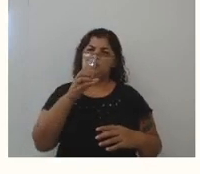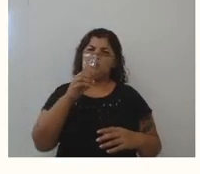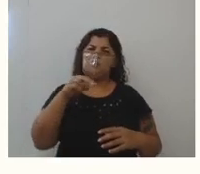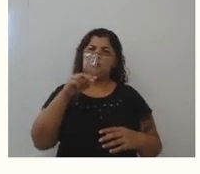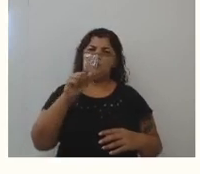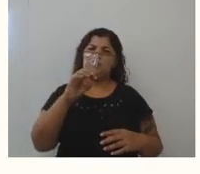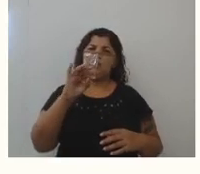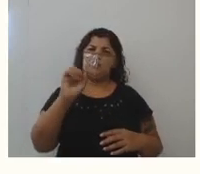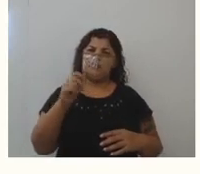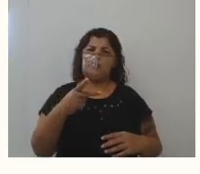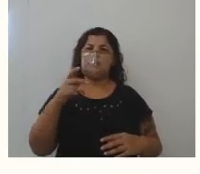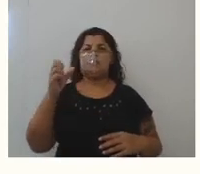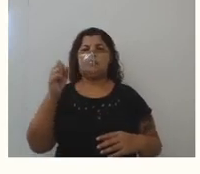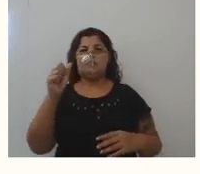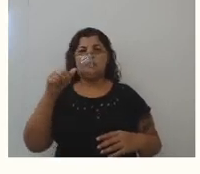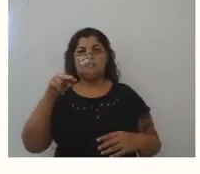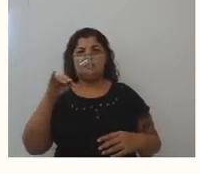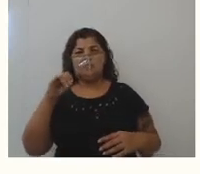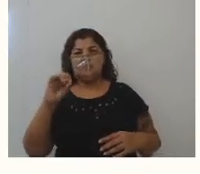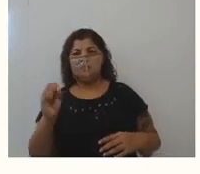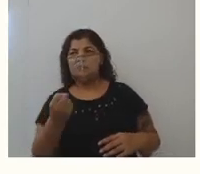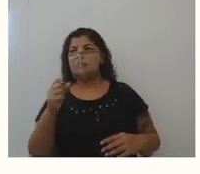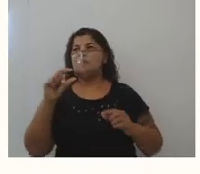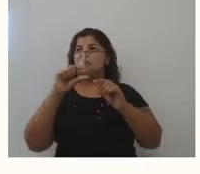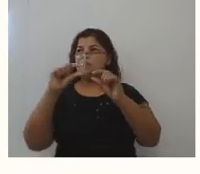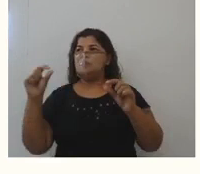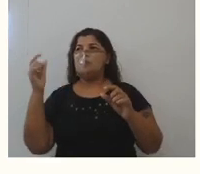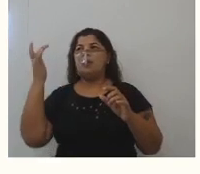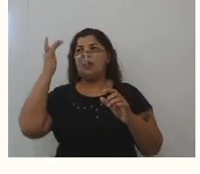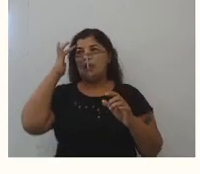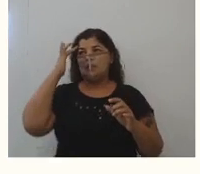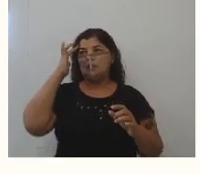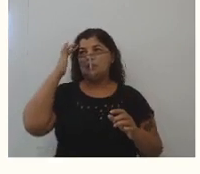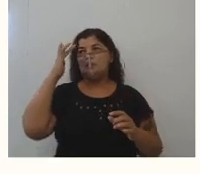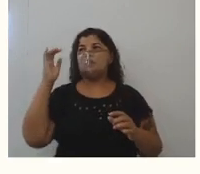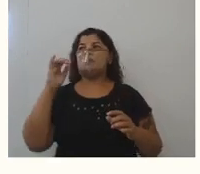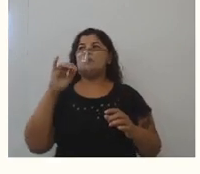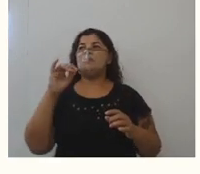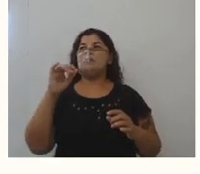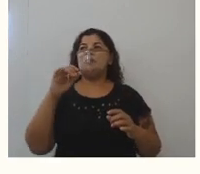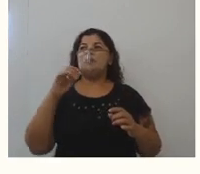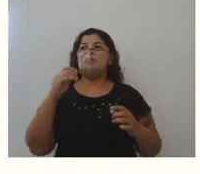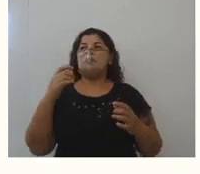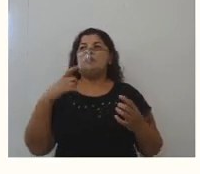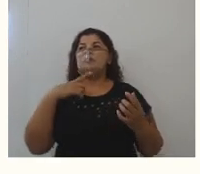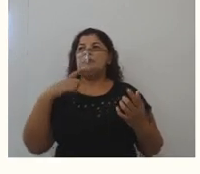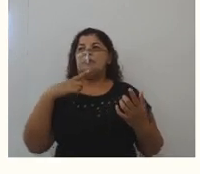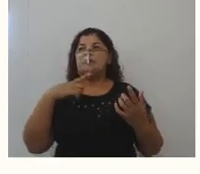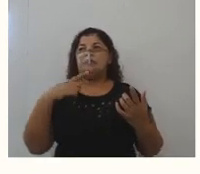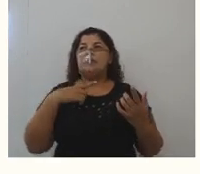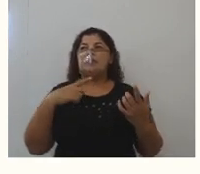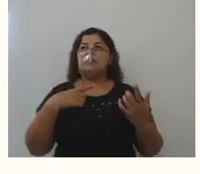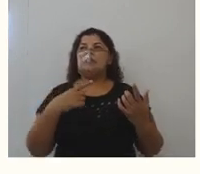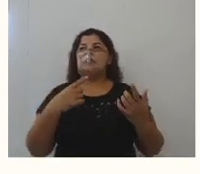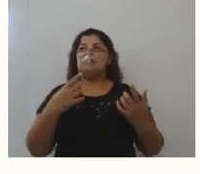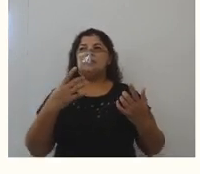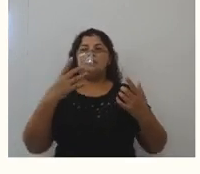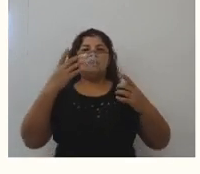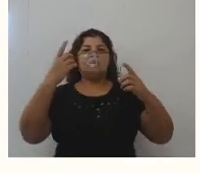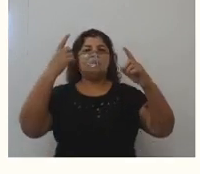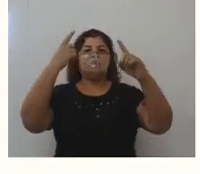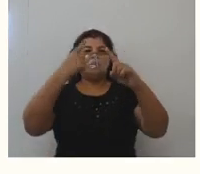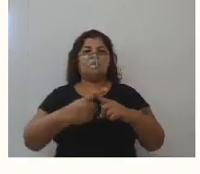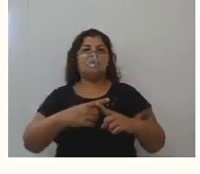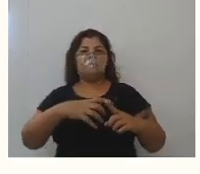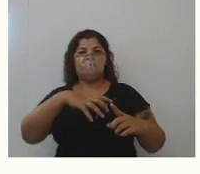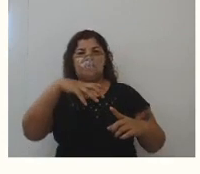nome artístico Jonathan Negebitz. Em minha trajetória carrego o título de campeão de 4 batalhas, que é a Batalha da Flop no